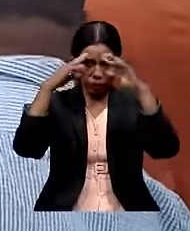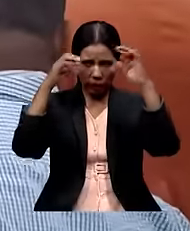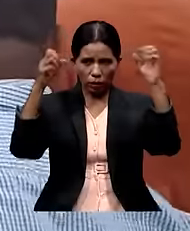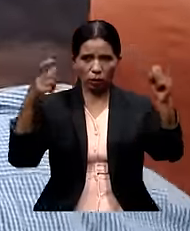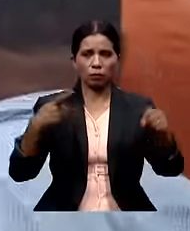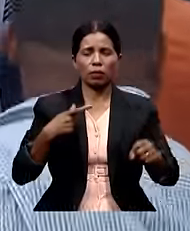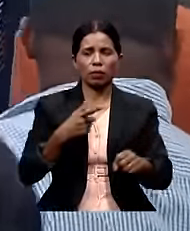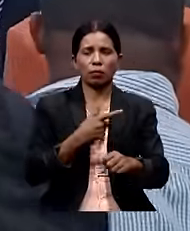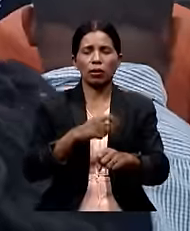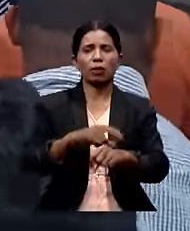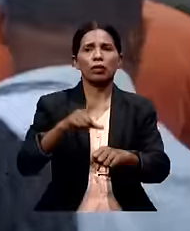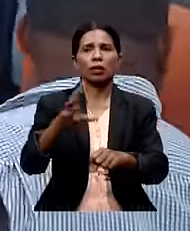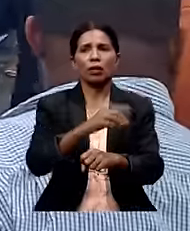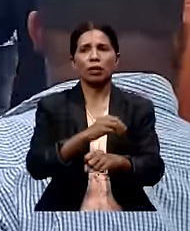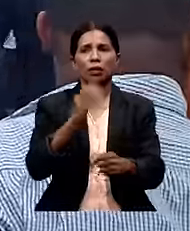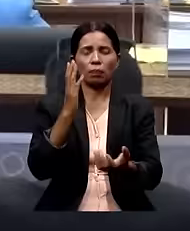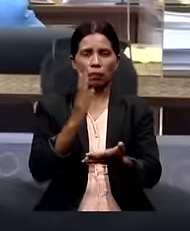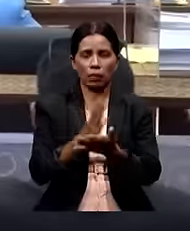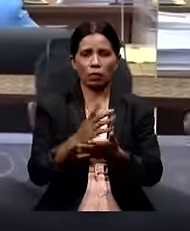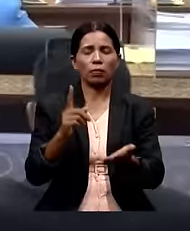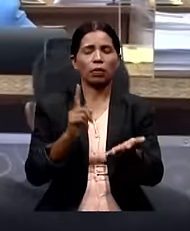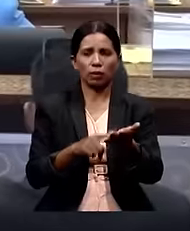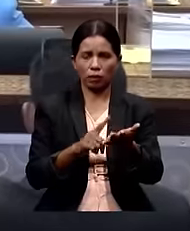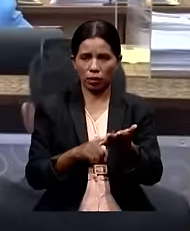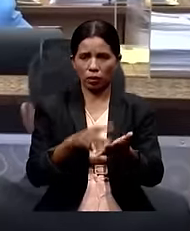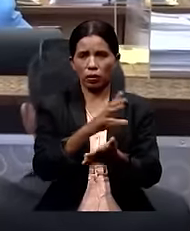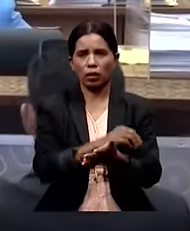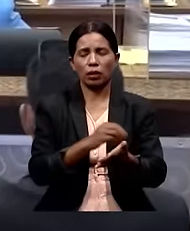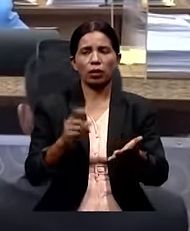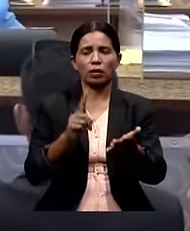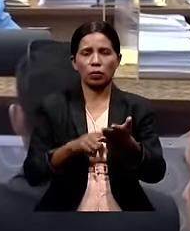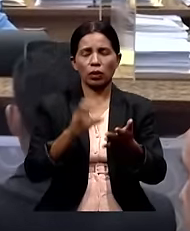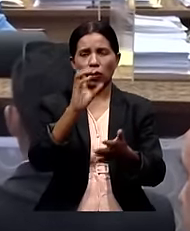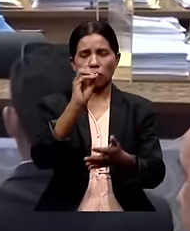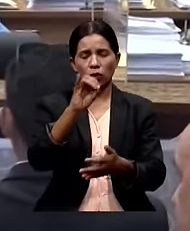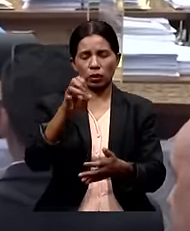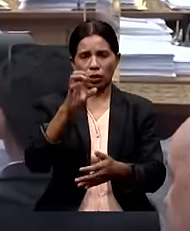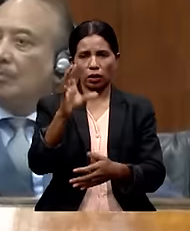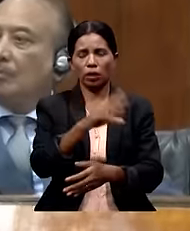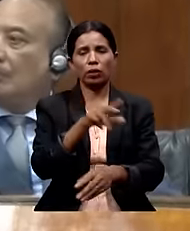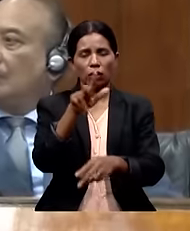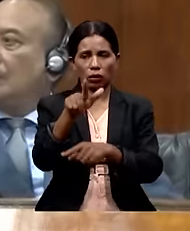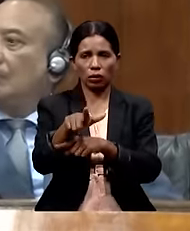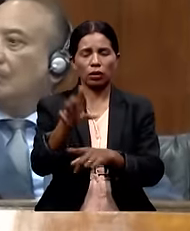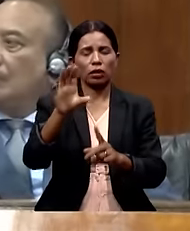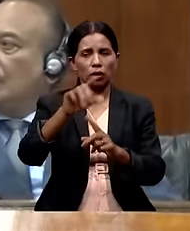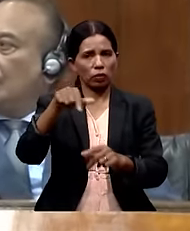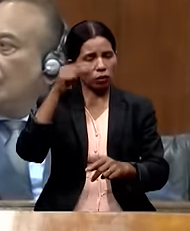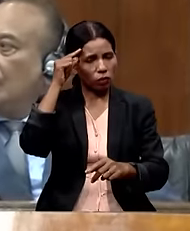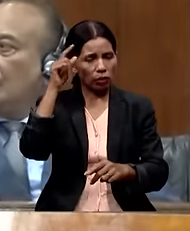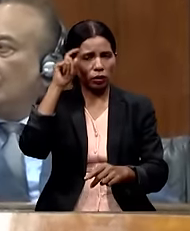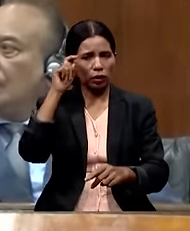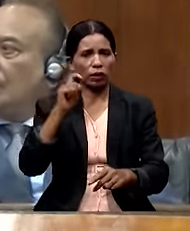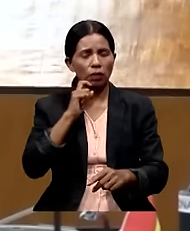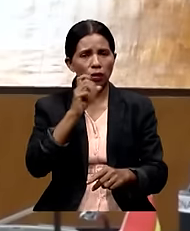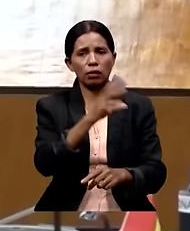Parlamento Nacional, halo pausa ba debate. Além de ne ia sessão debate orçamento ba parte lokraiknian, chefe governo Kairala